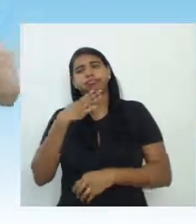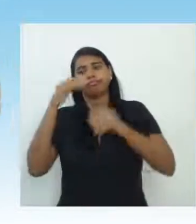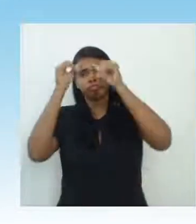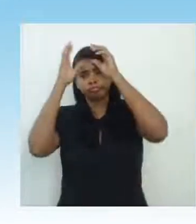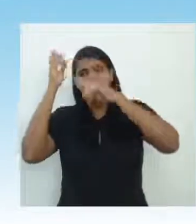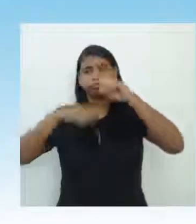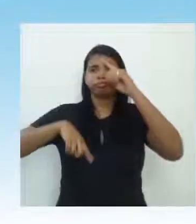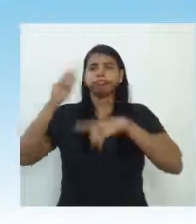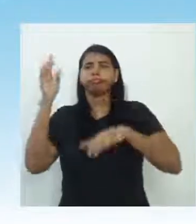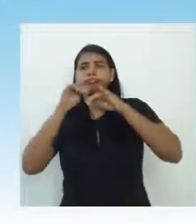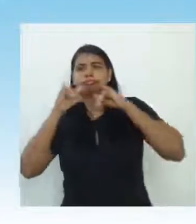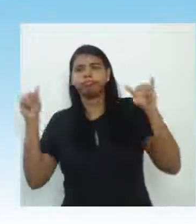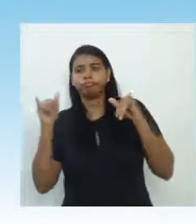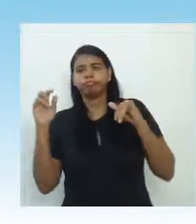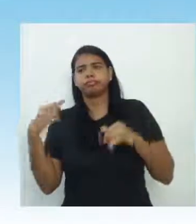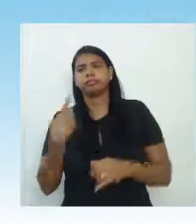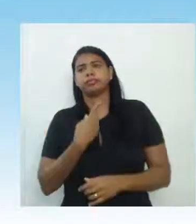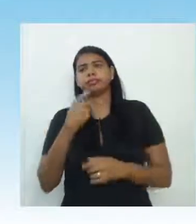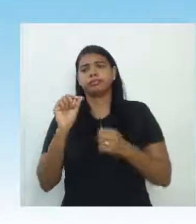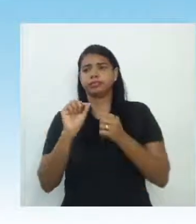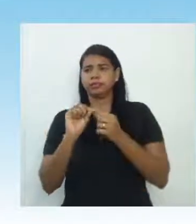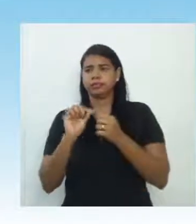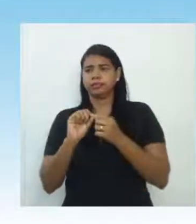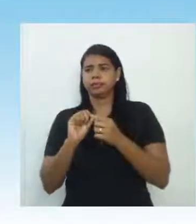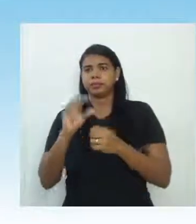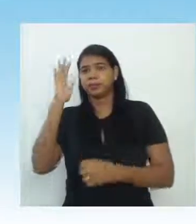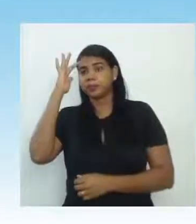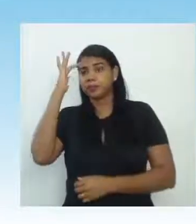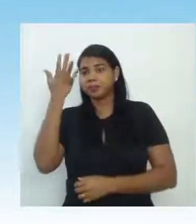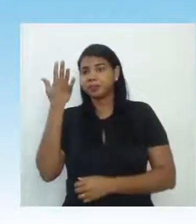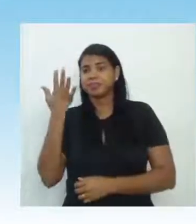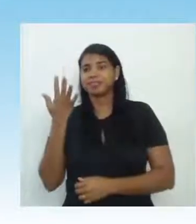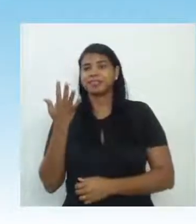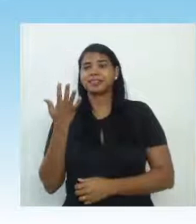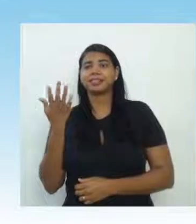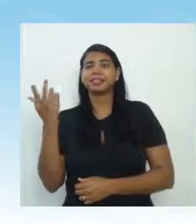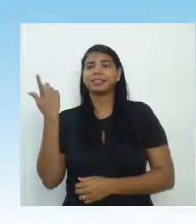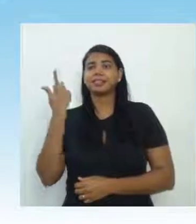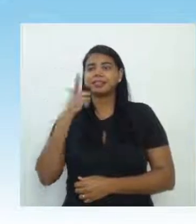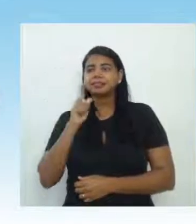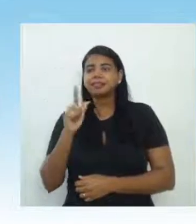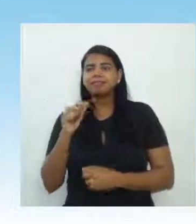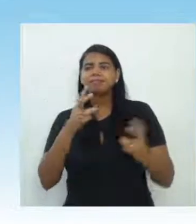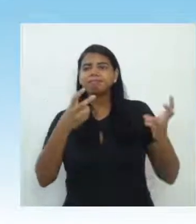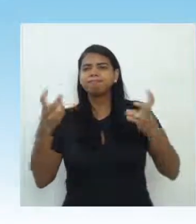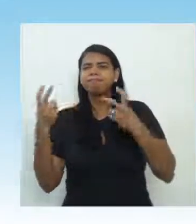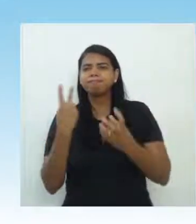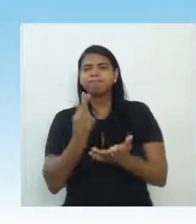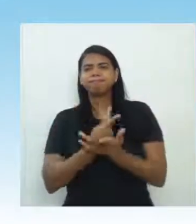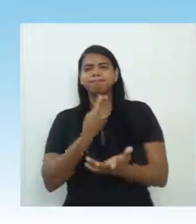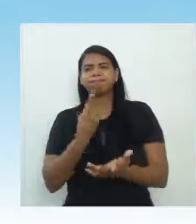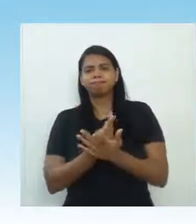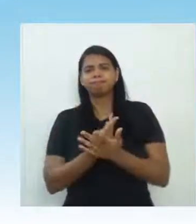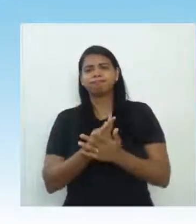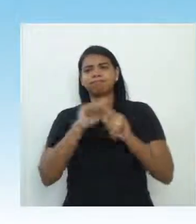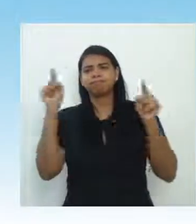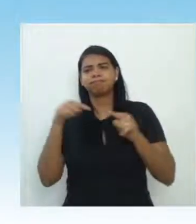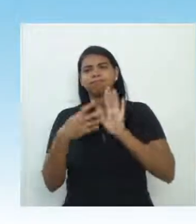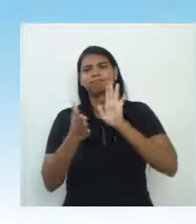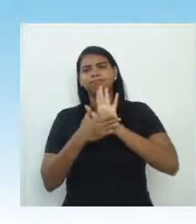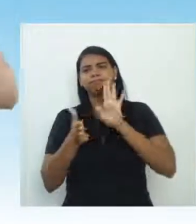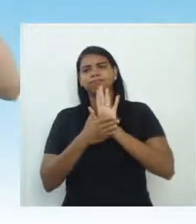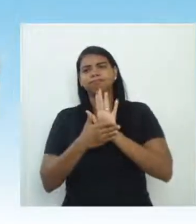bem informado a gente fica, toma melhores decisões, consegue identificar o que está errado para poder propor